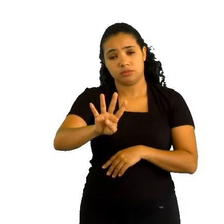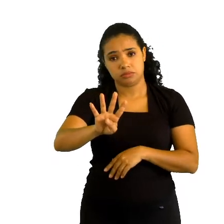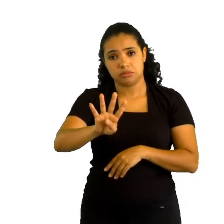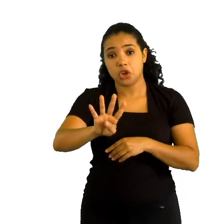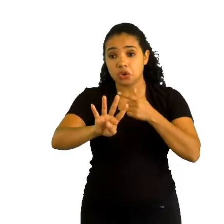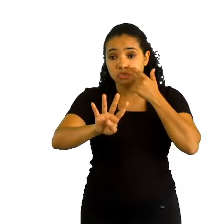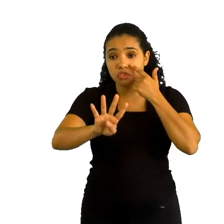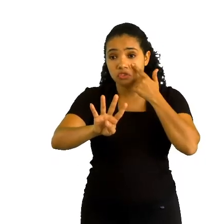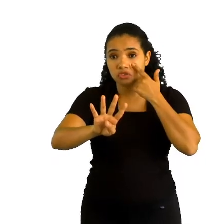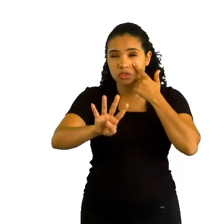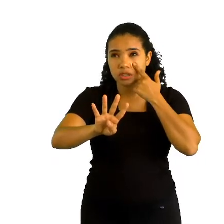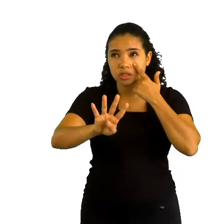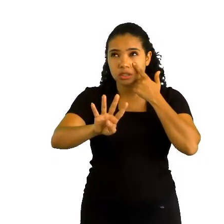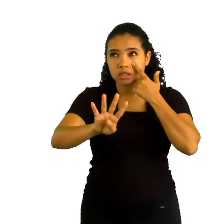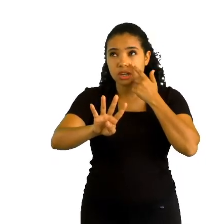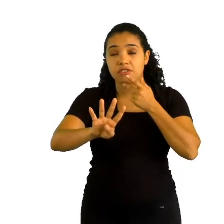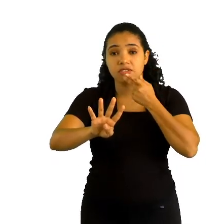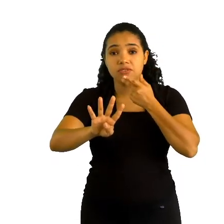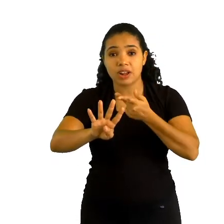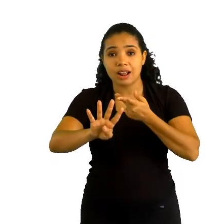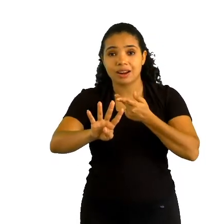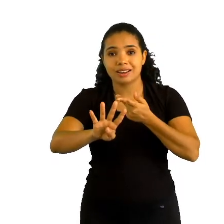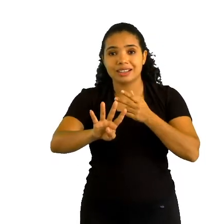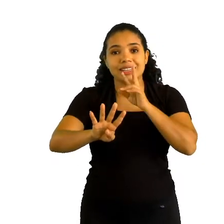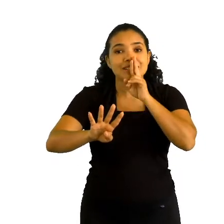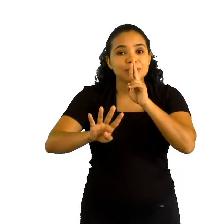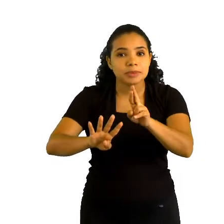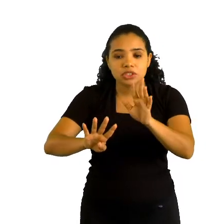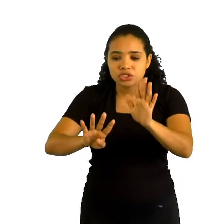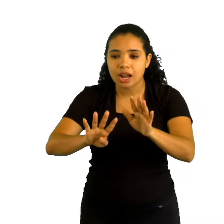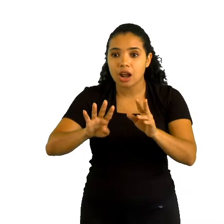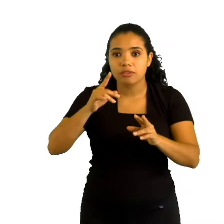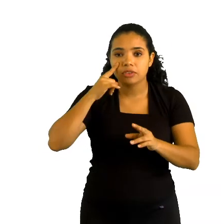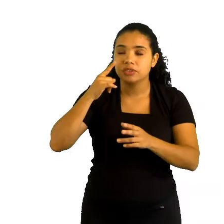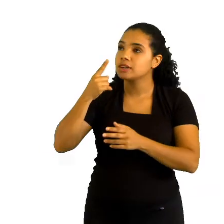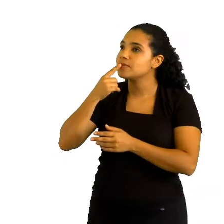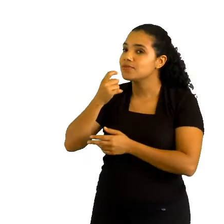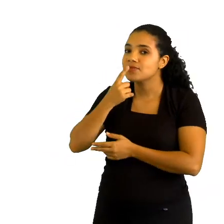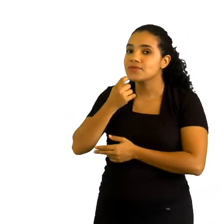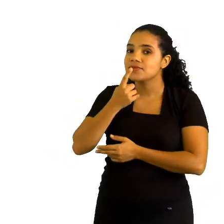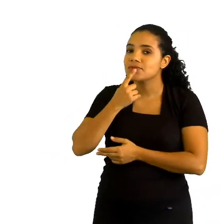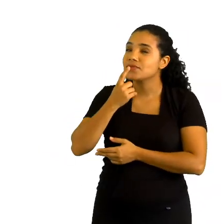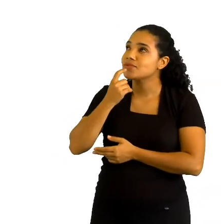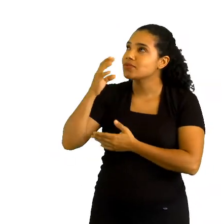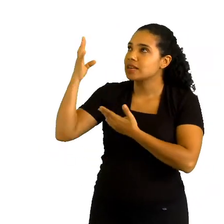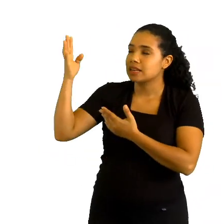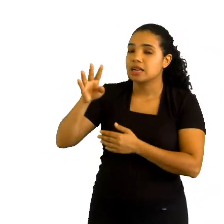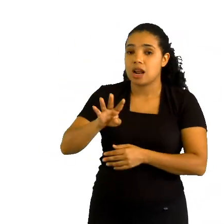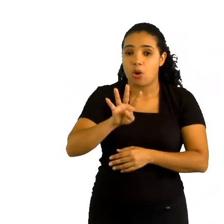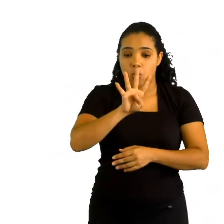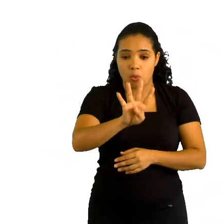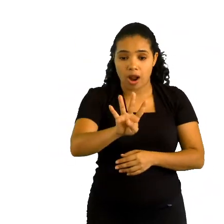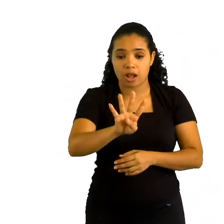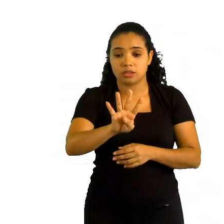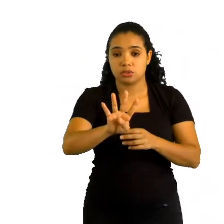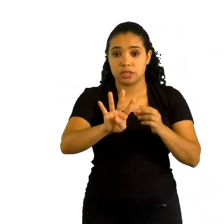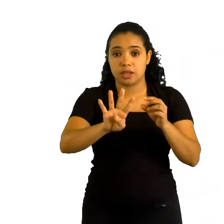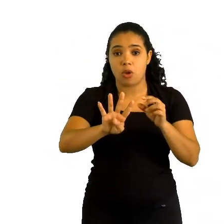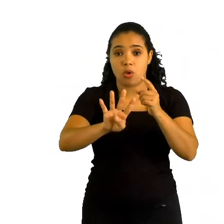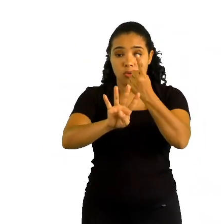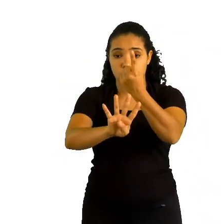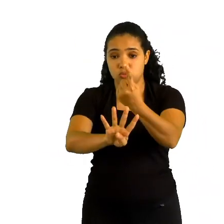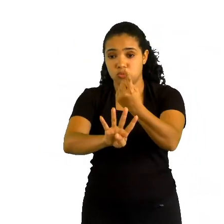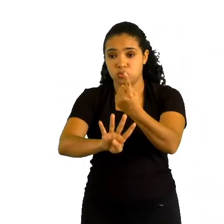Olha, na minha própria fala, eu já estou dando as respostas. Vocês vão ver o exemplo lá, aqui, ó, 3 vezes 4 é o 4